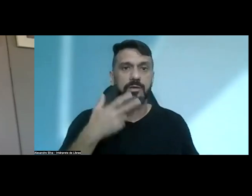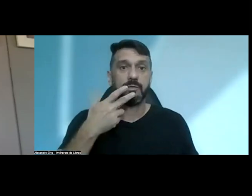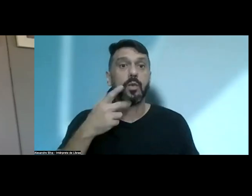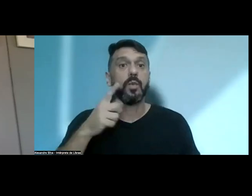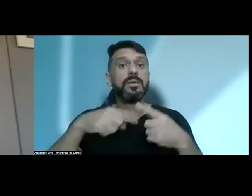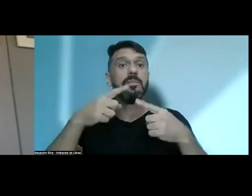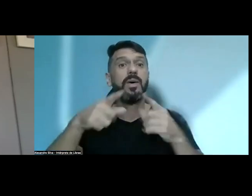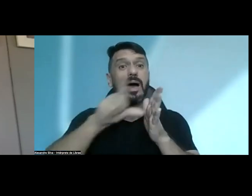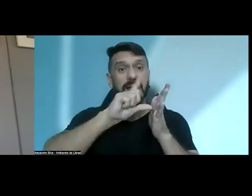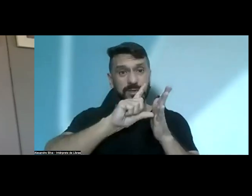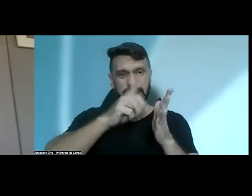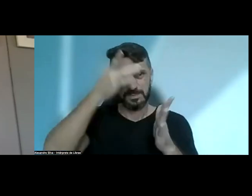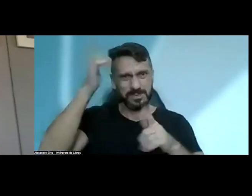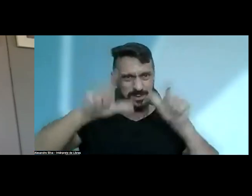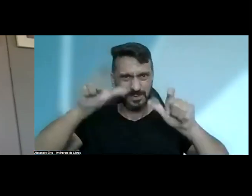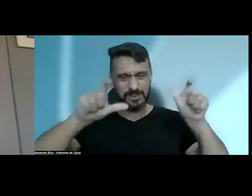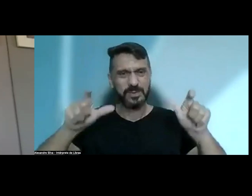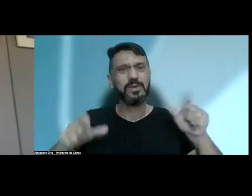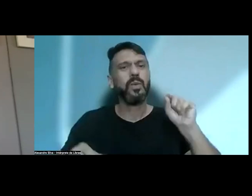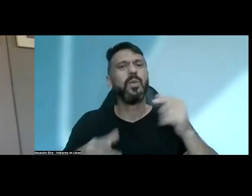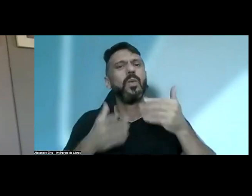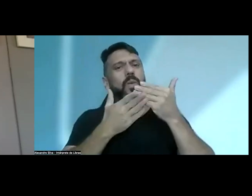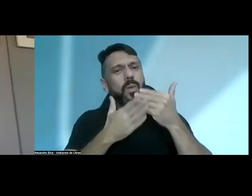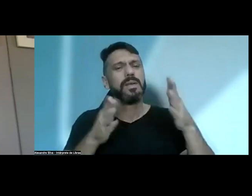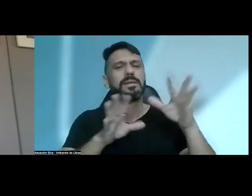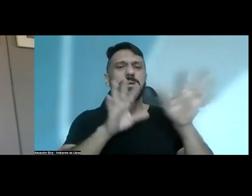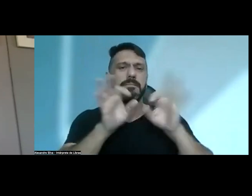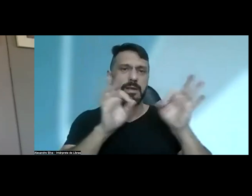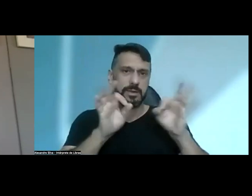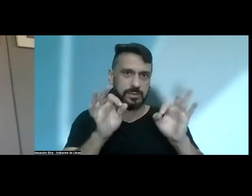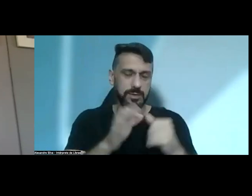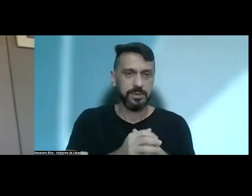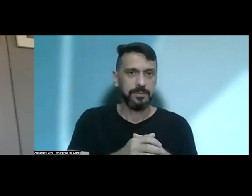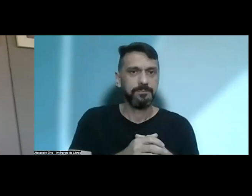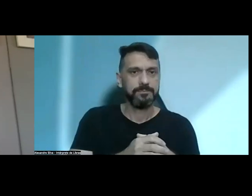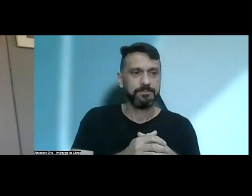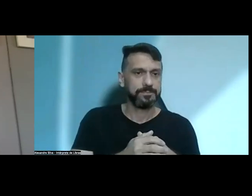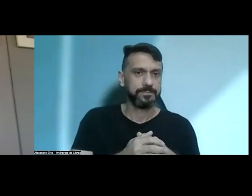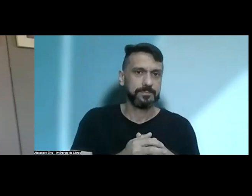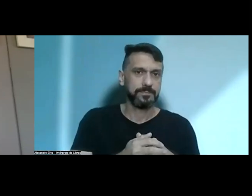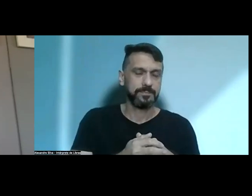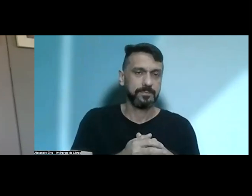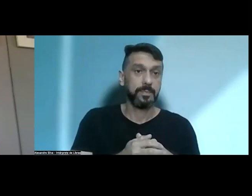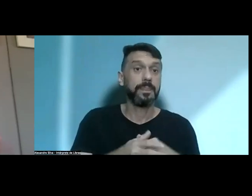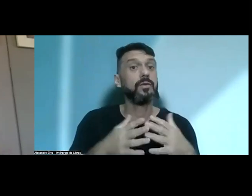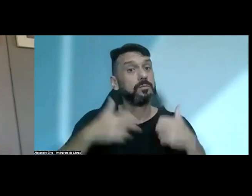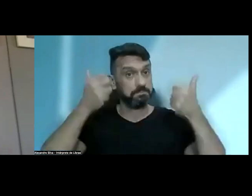pessoa deveria, pelo menos, começar a se planejar a fazer? O que se diz é